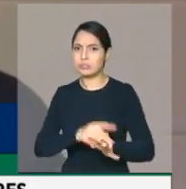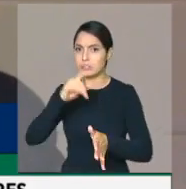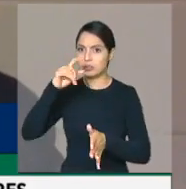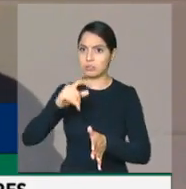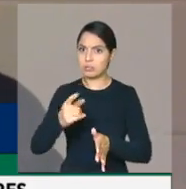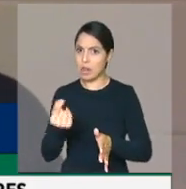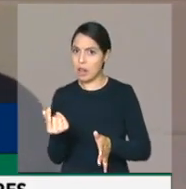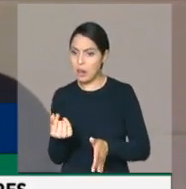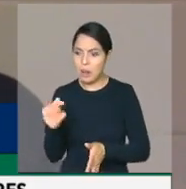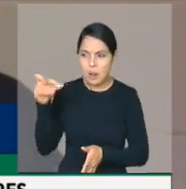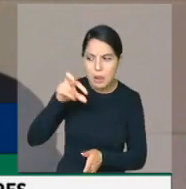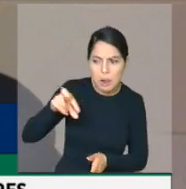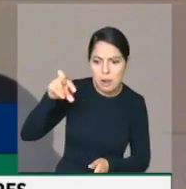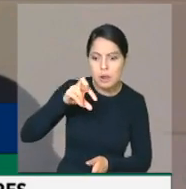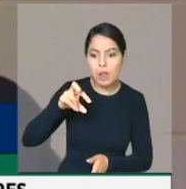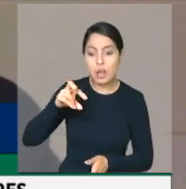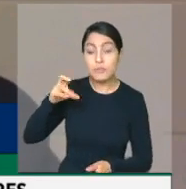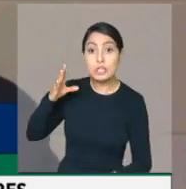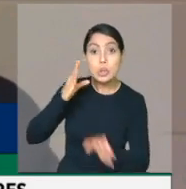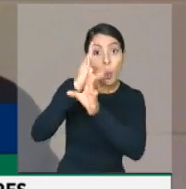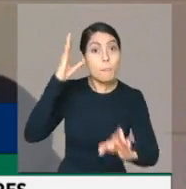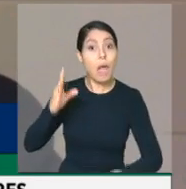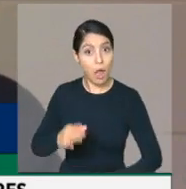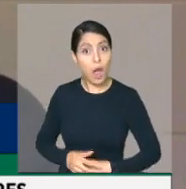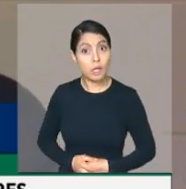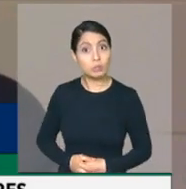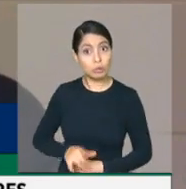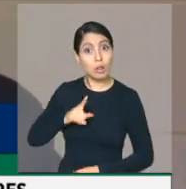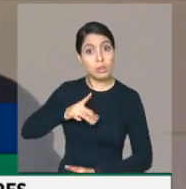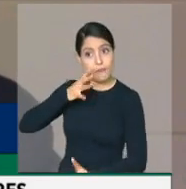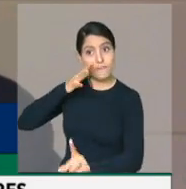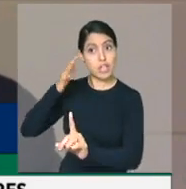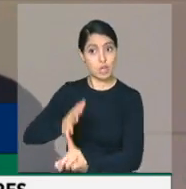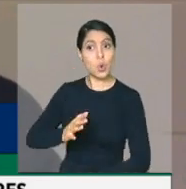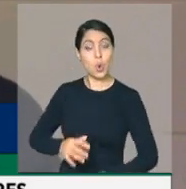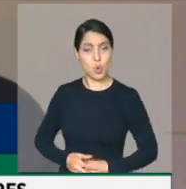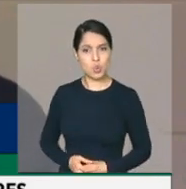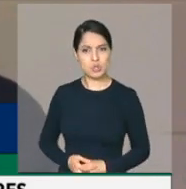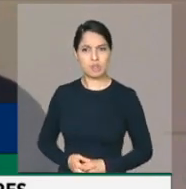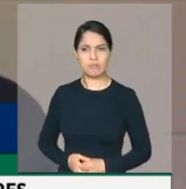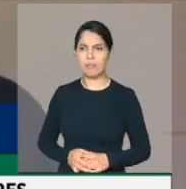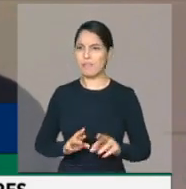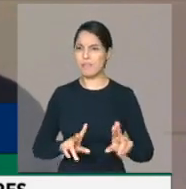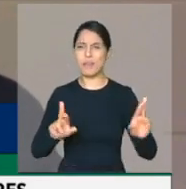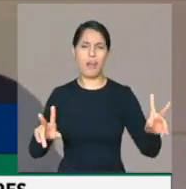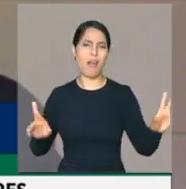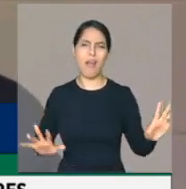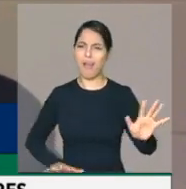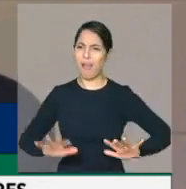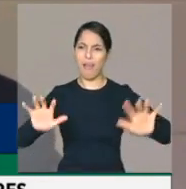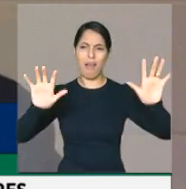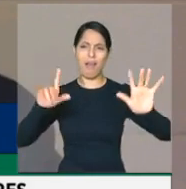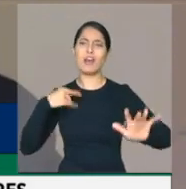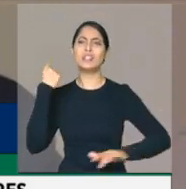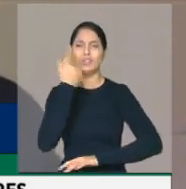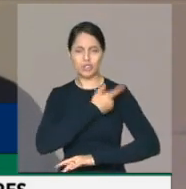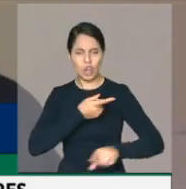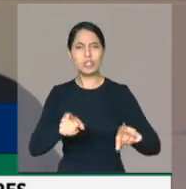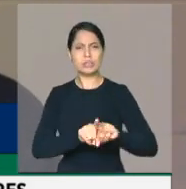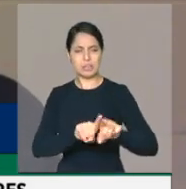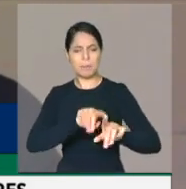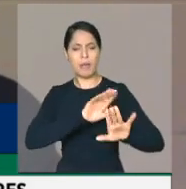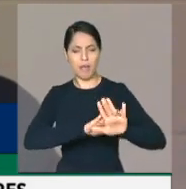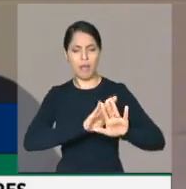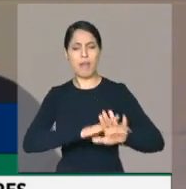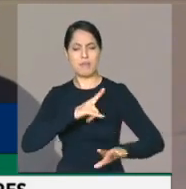seria feito, foi descoberto, foi denunciado por órgãos de imprensa, por nós da oposição e